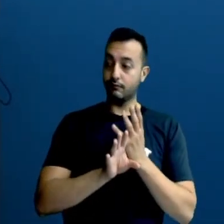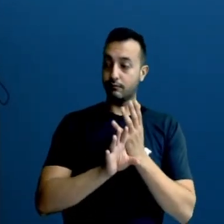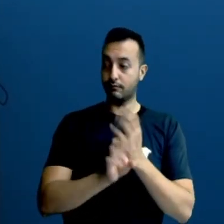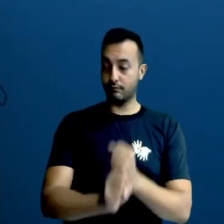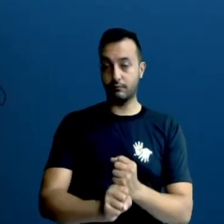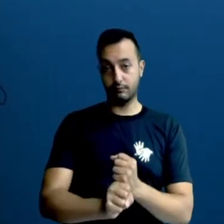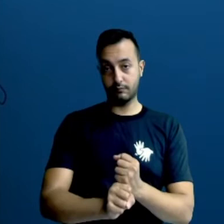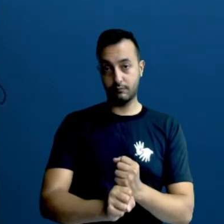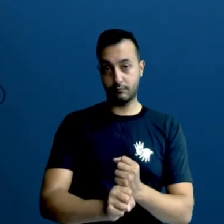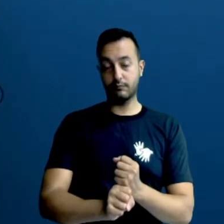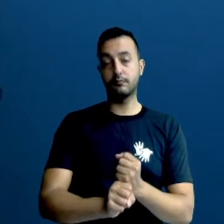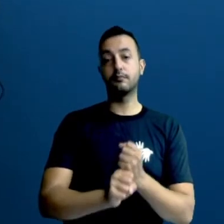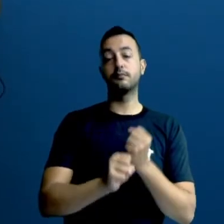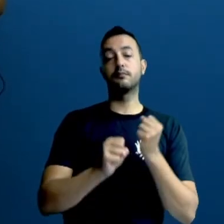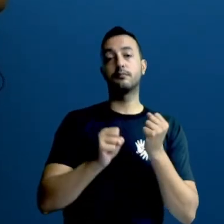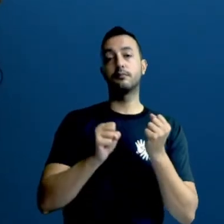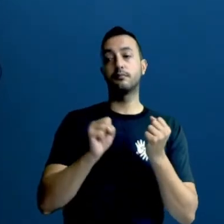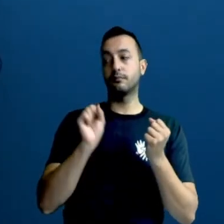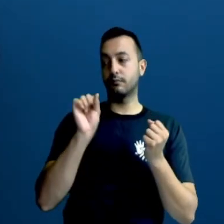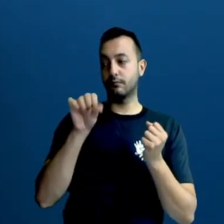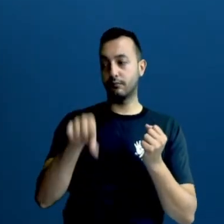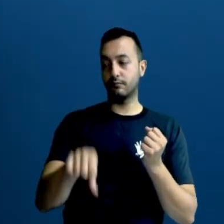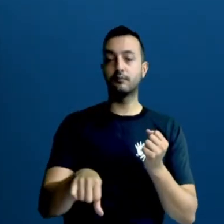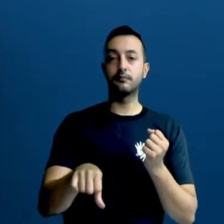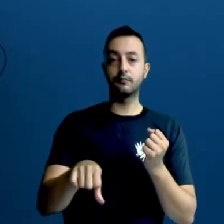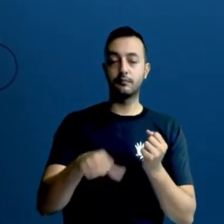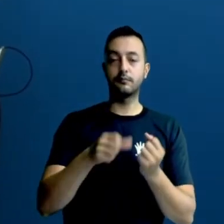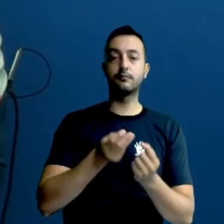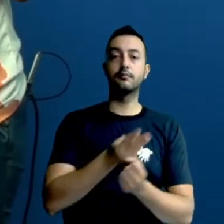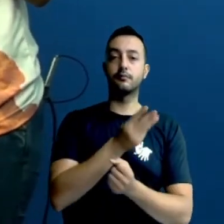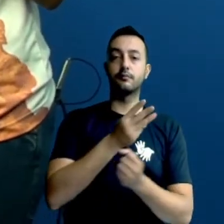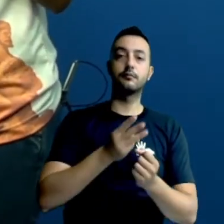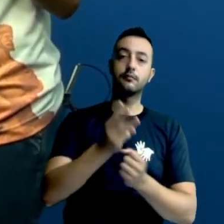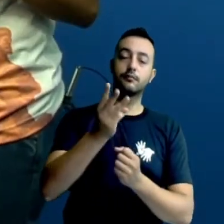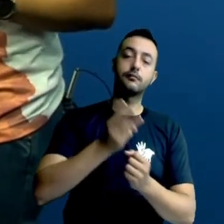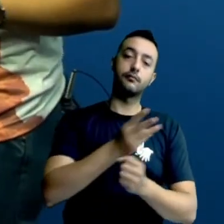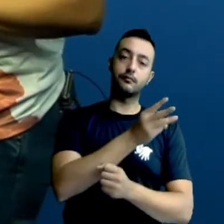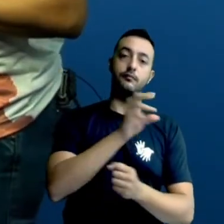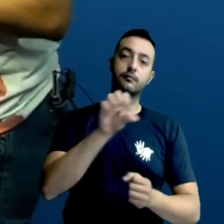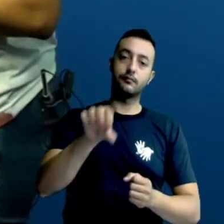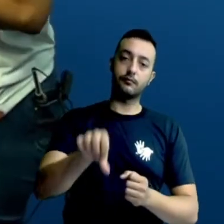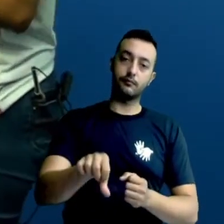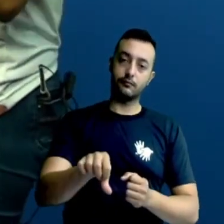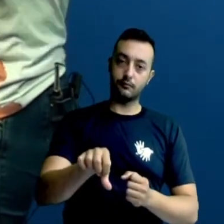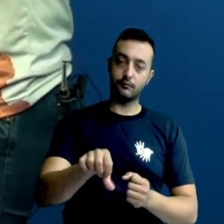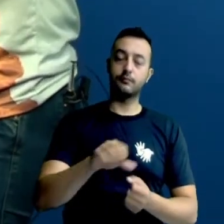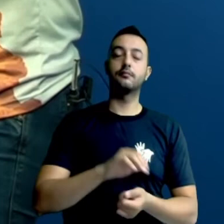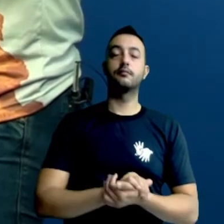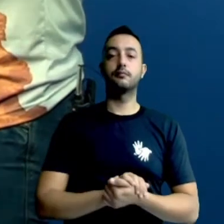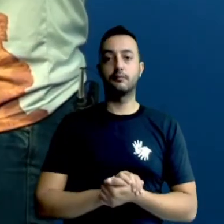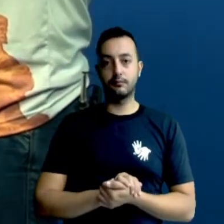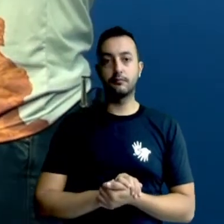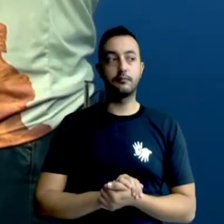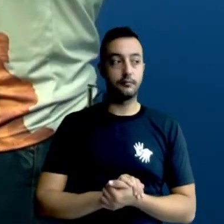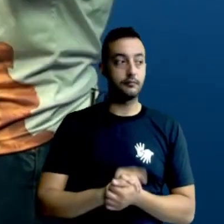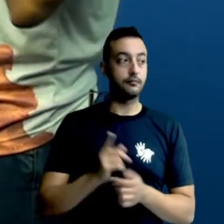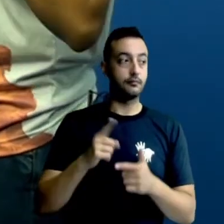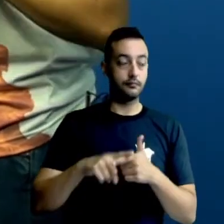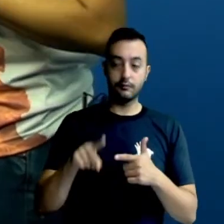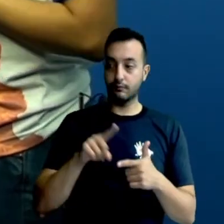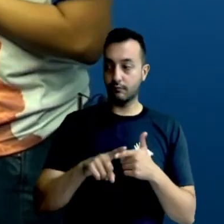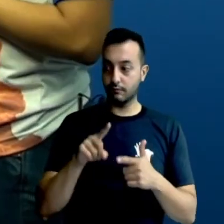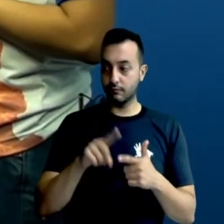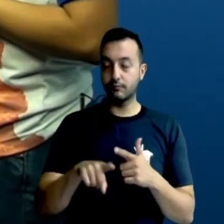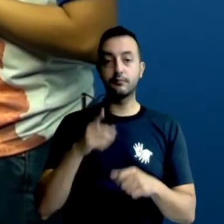todo sai deste vértice 9 diagonais. Ok, minha gente? É isso aí.